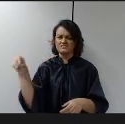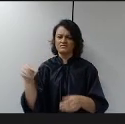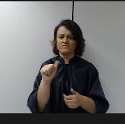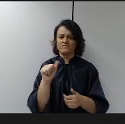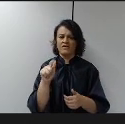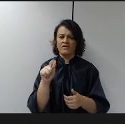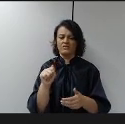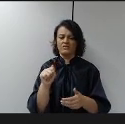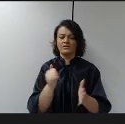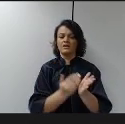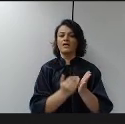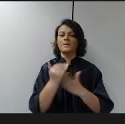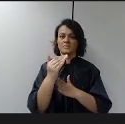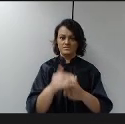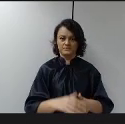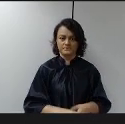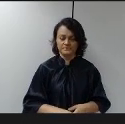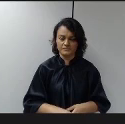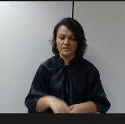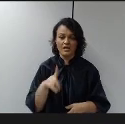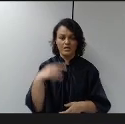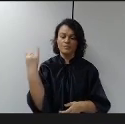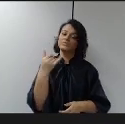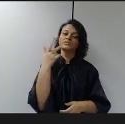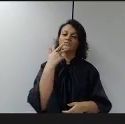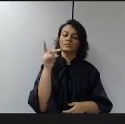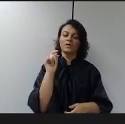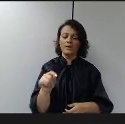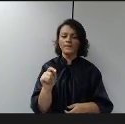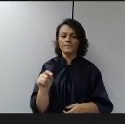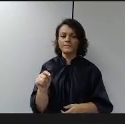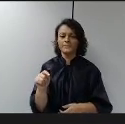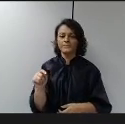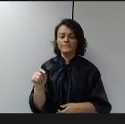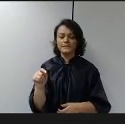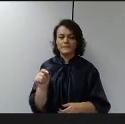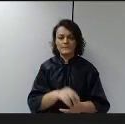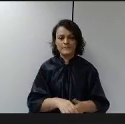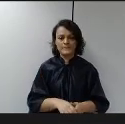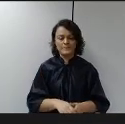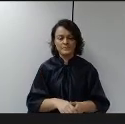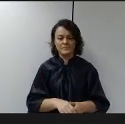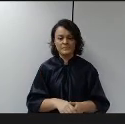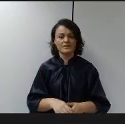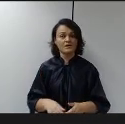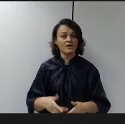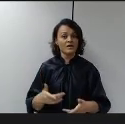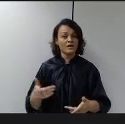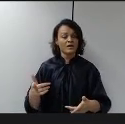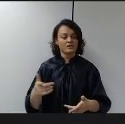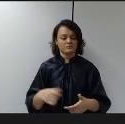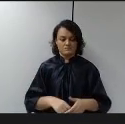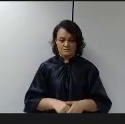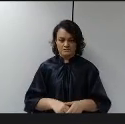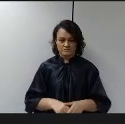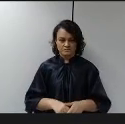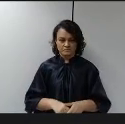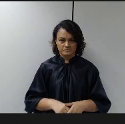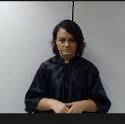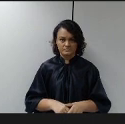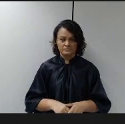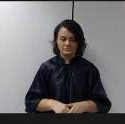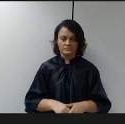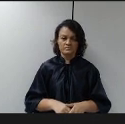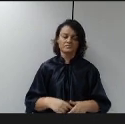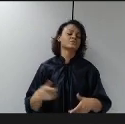E é importante dizer que é fato incontroverso, excelência, que os impetrantes não foram